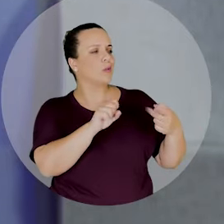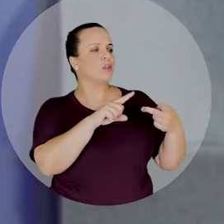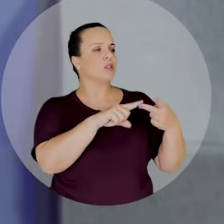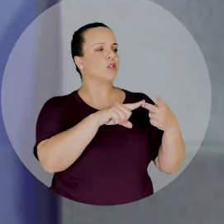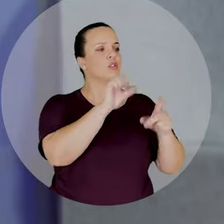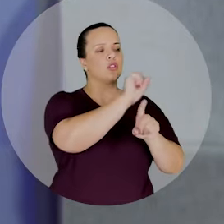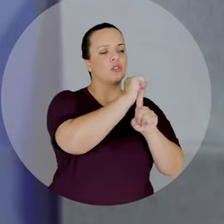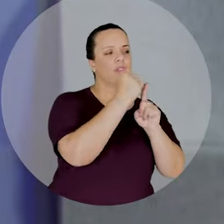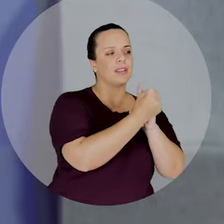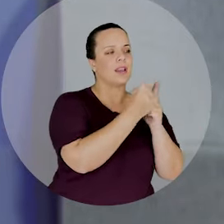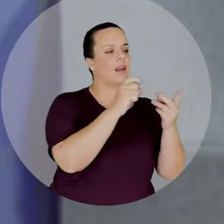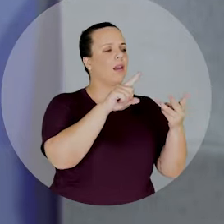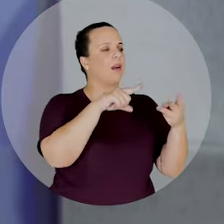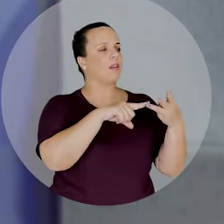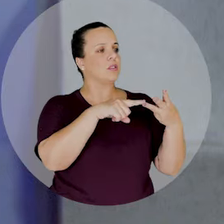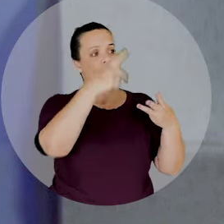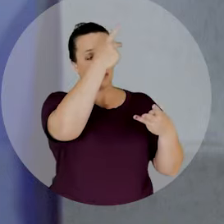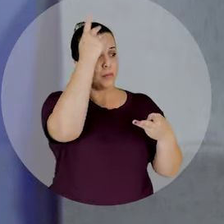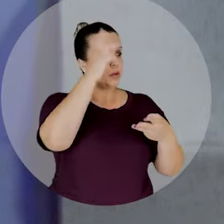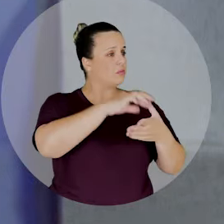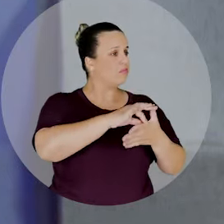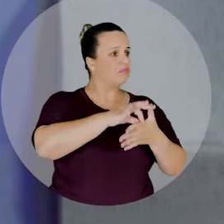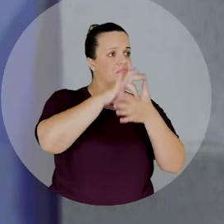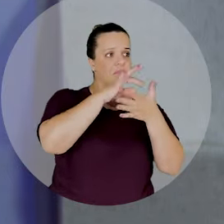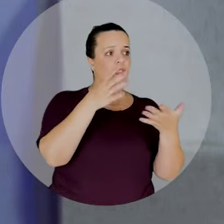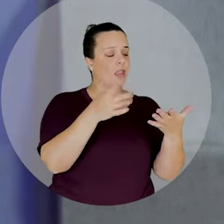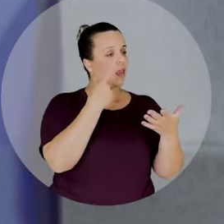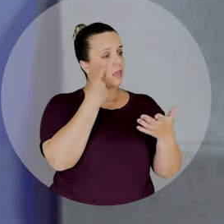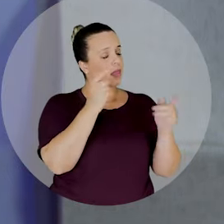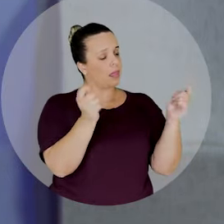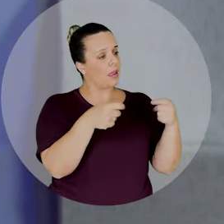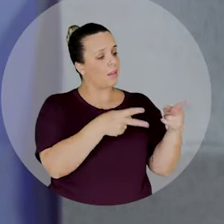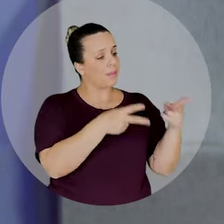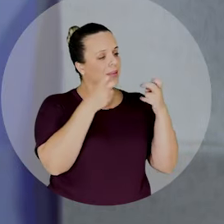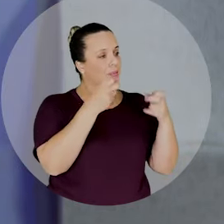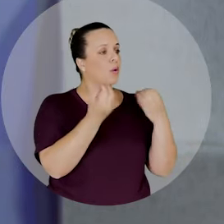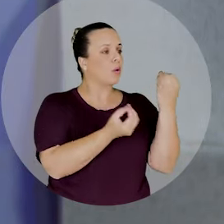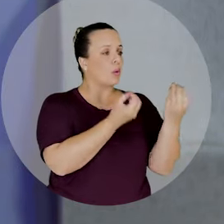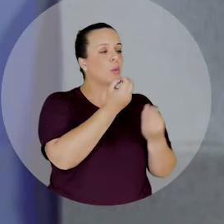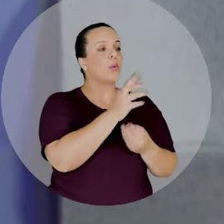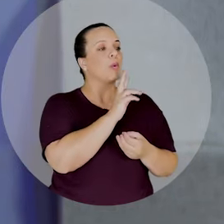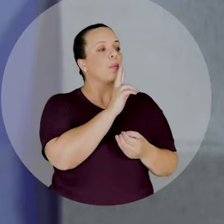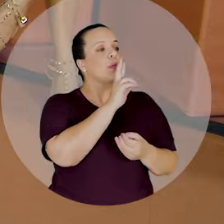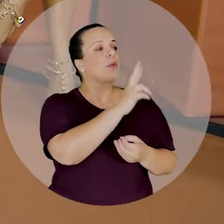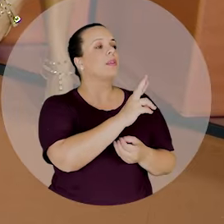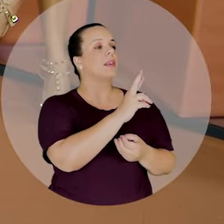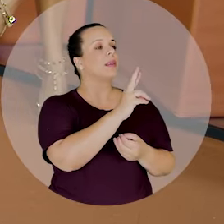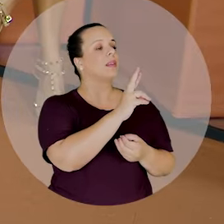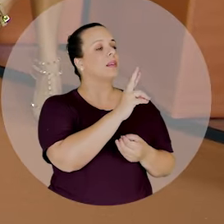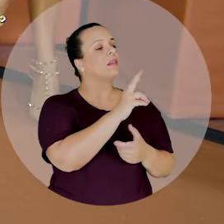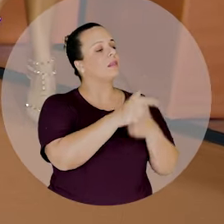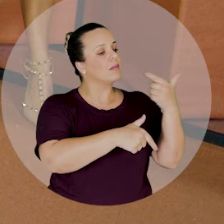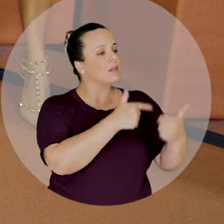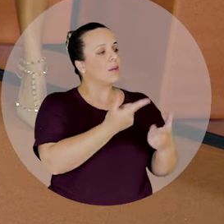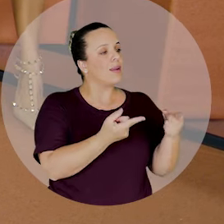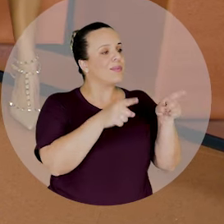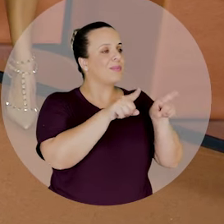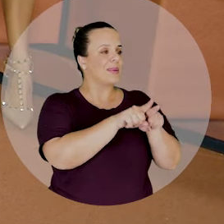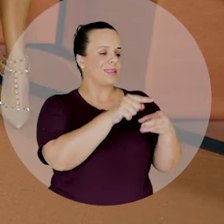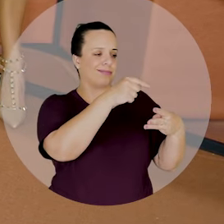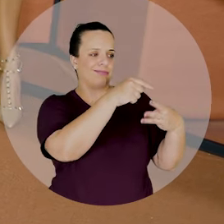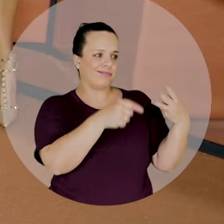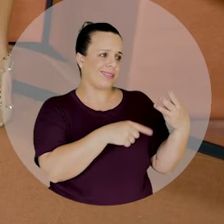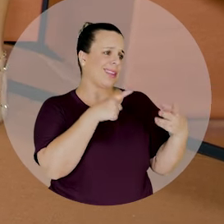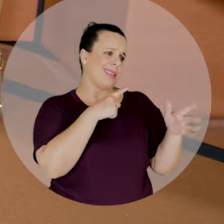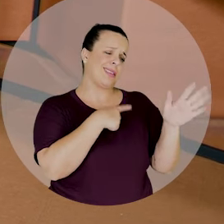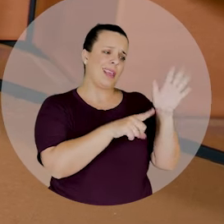com sociedade como um todo, com autoridades, e isso a gente vê também no próprio resultado feito em parceria com eles, né? A